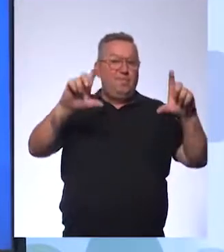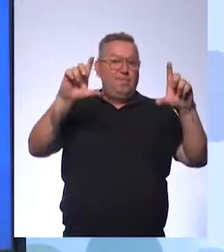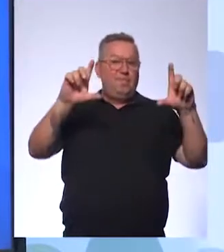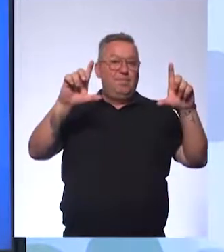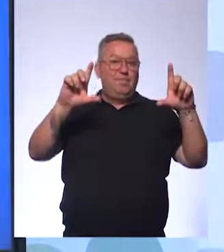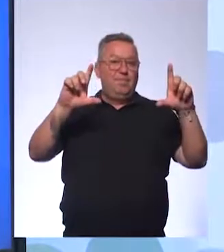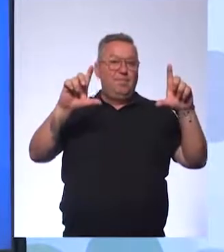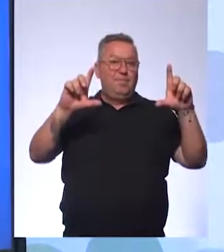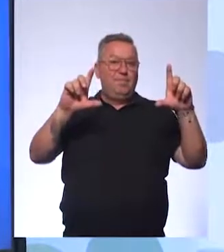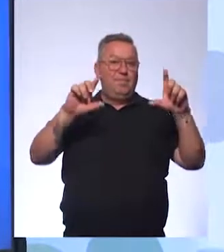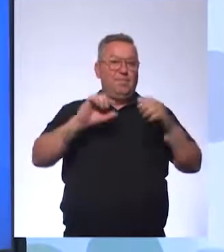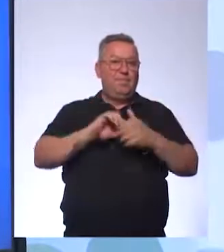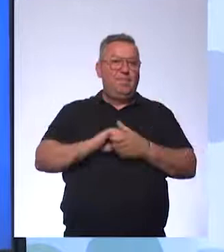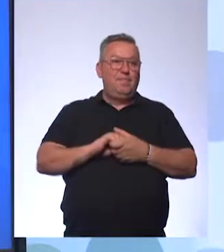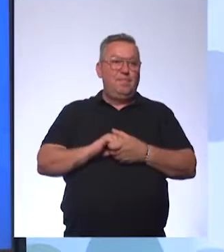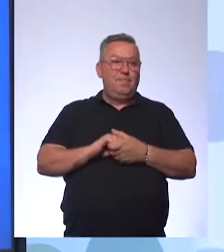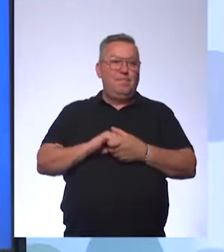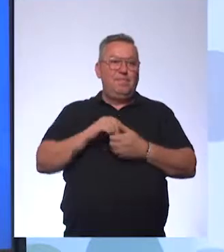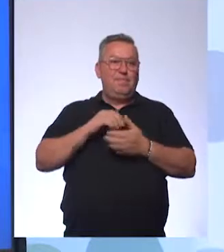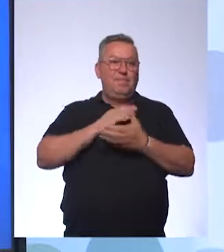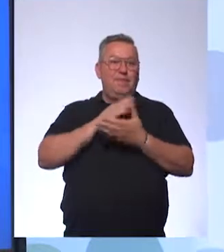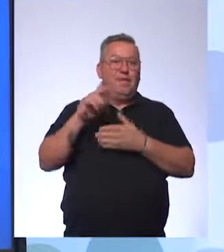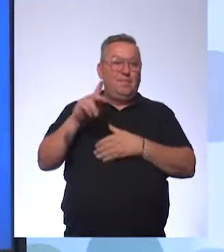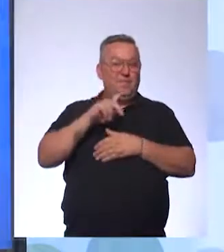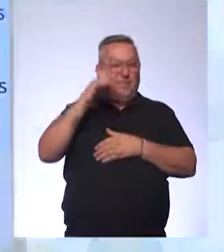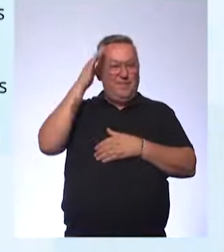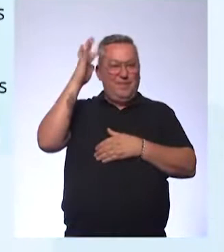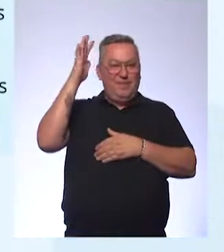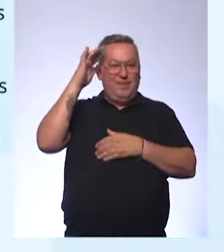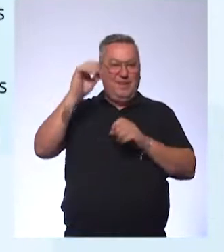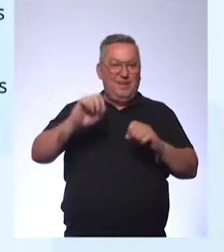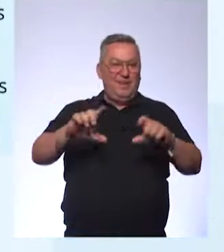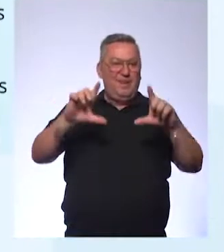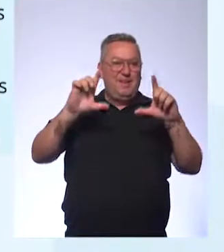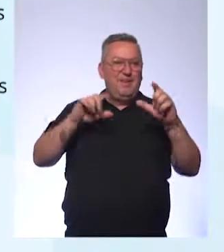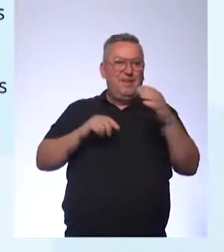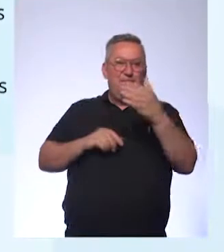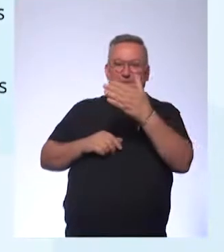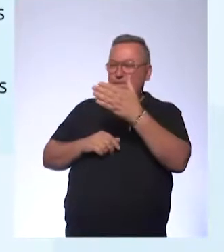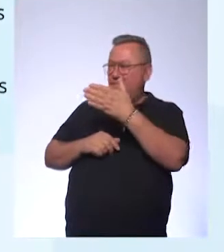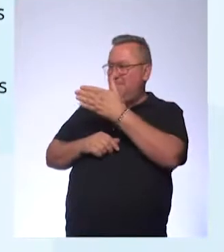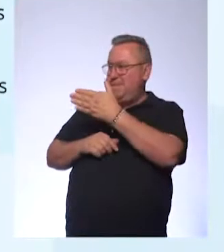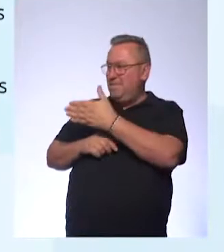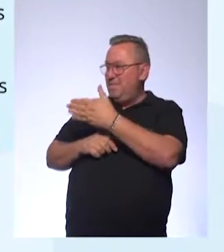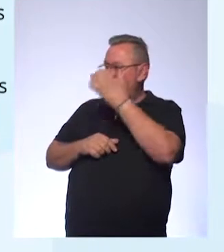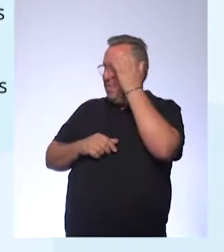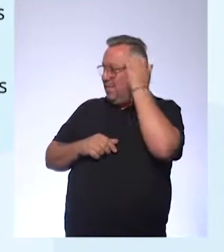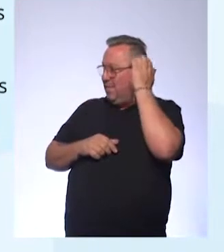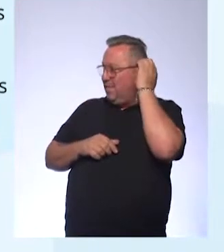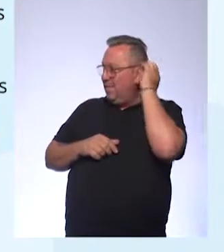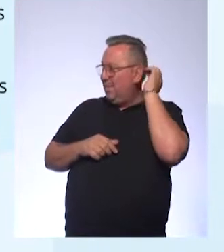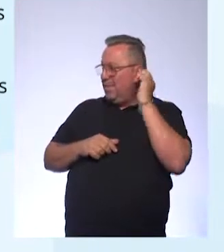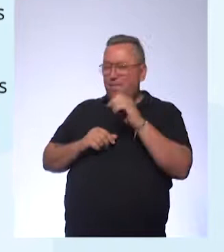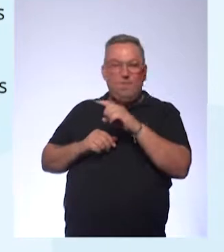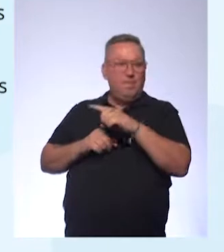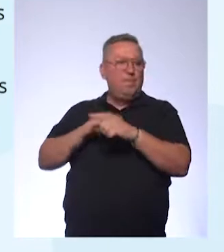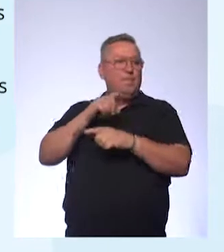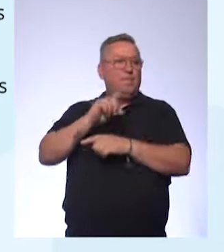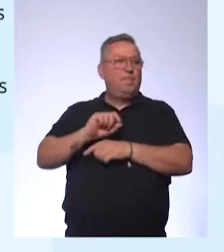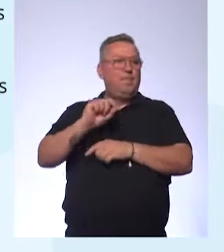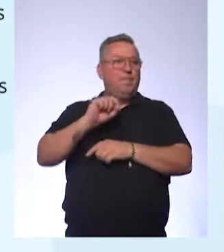prof começa aqui a viajar bastante, né, que é a aula de história. Nós temos aqui